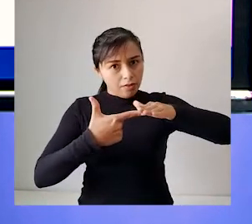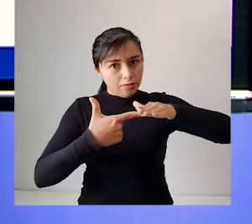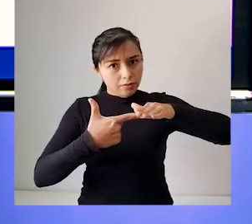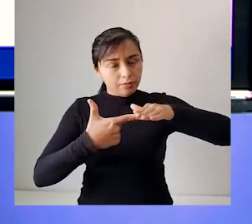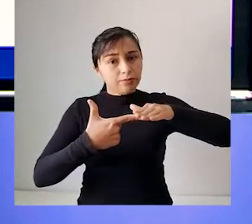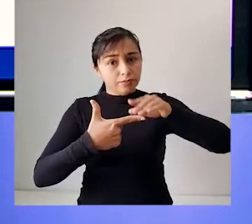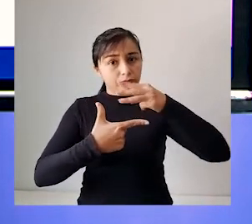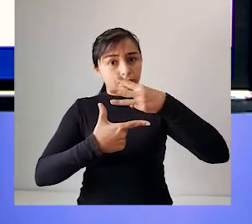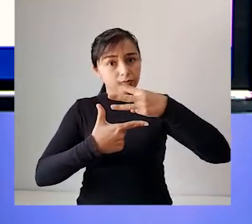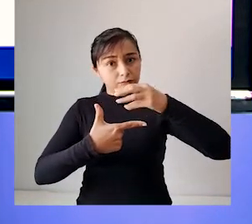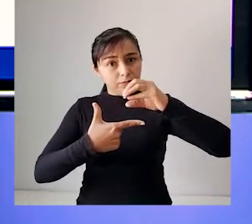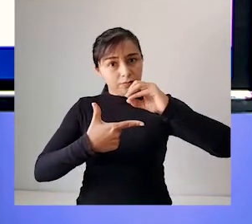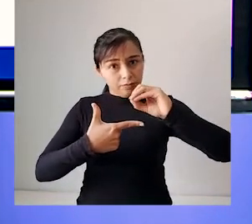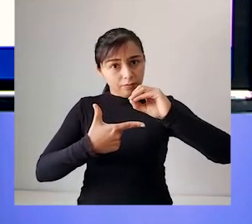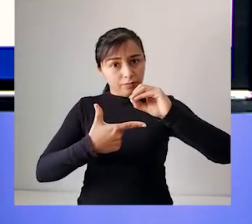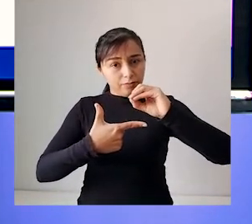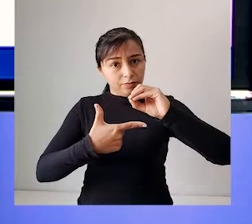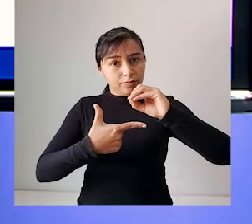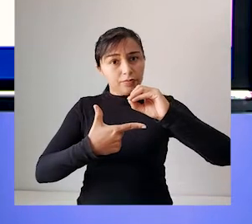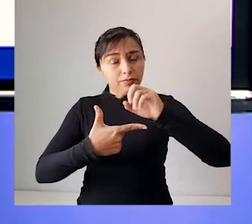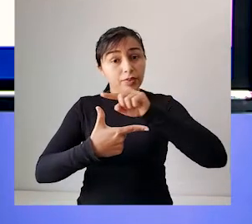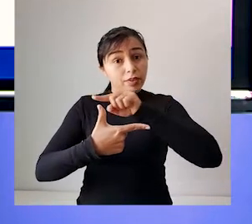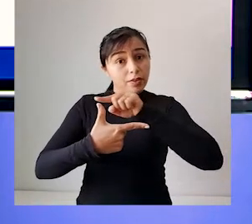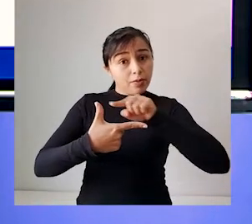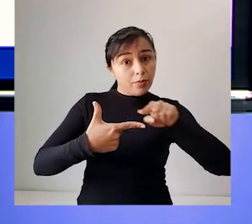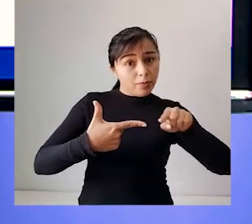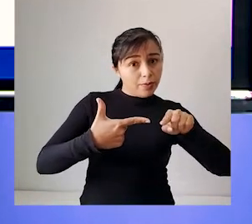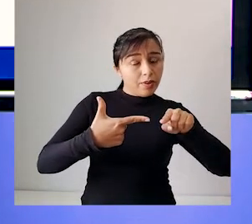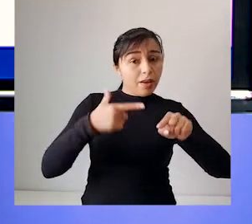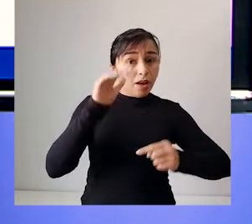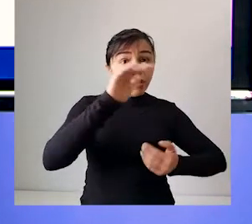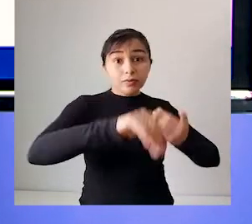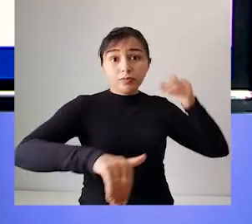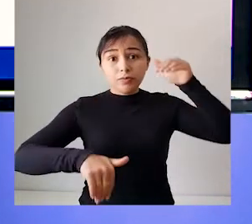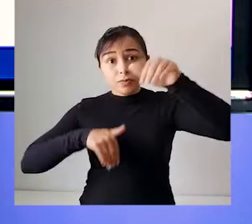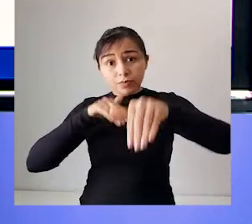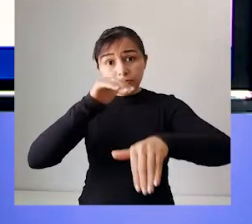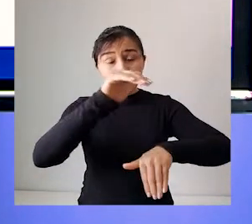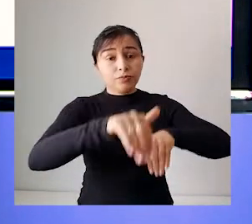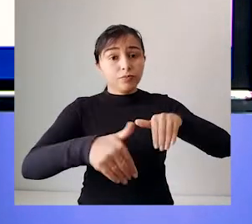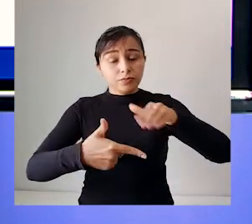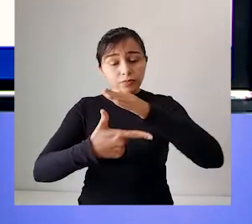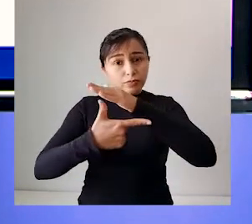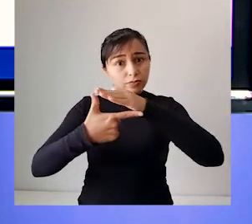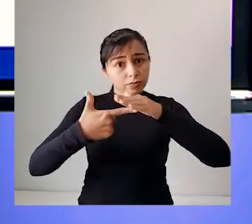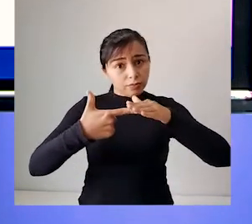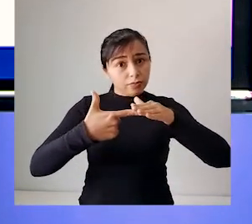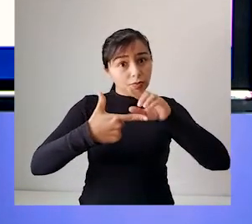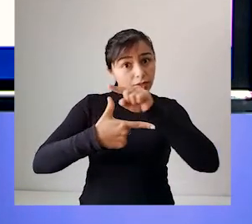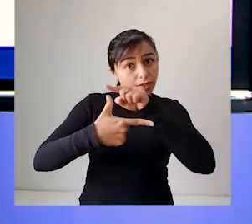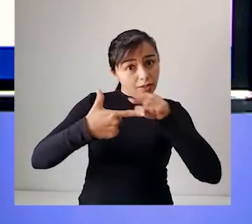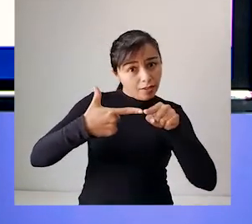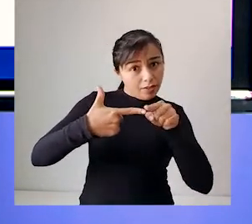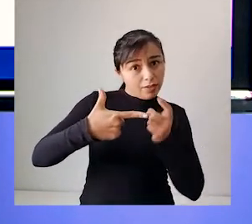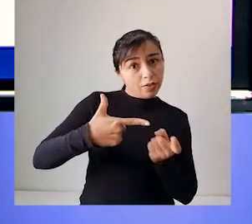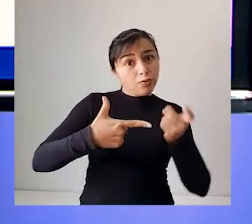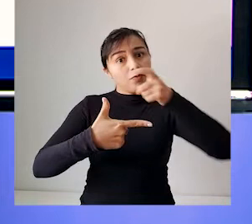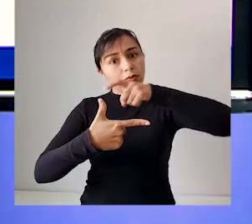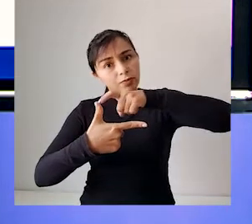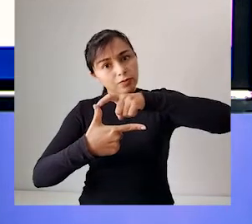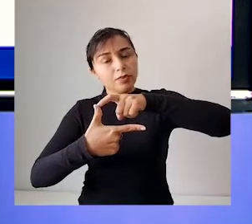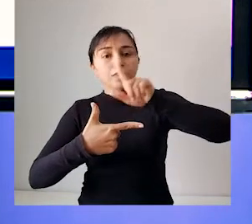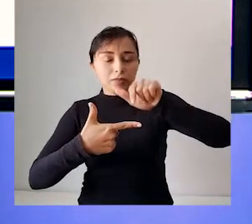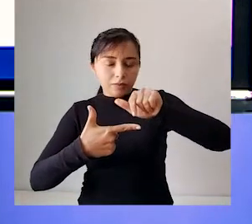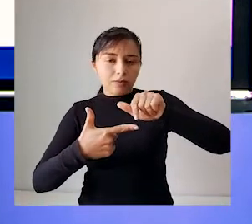Assim, nadando na diagonal, como ele tem que ir e voltar, a gente multiplica por 2.